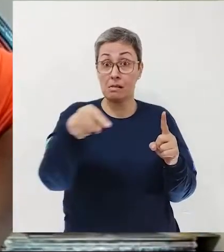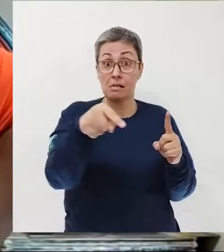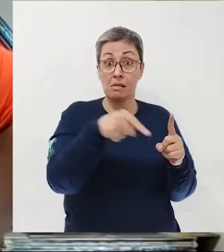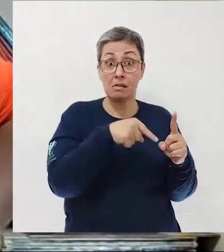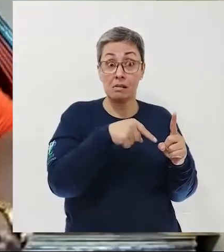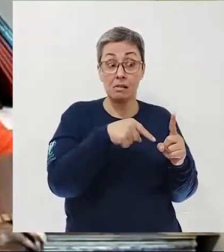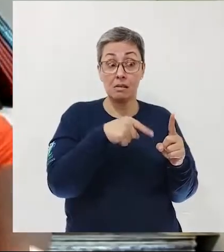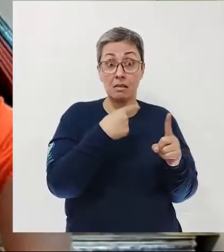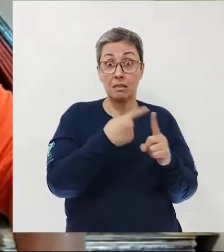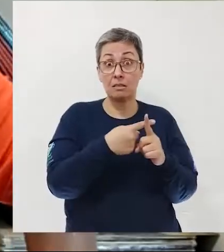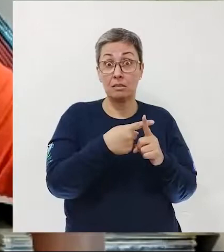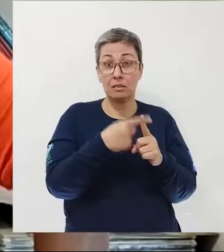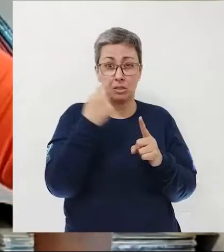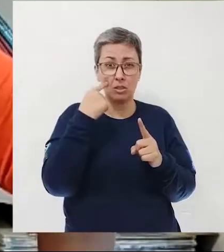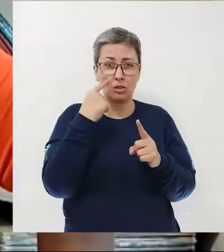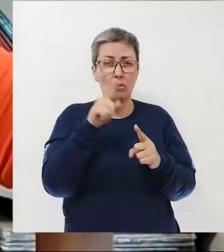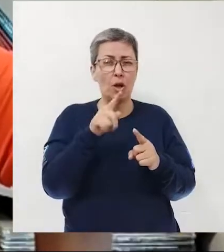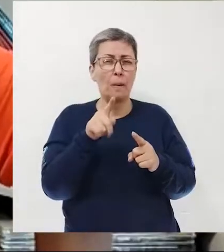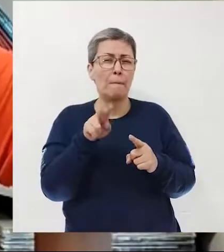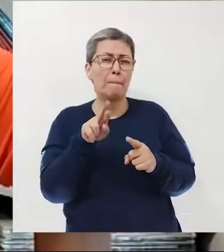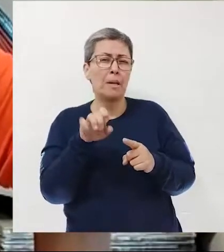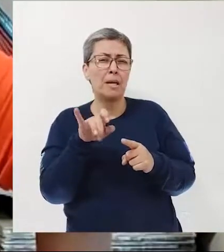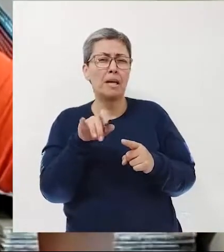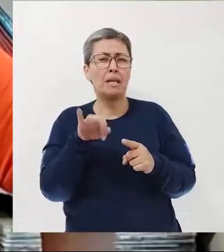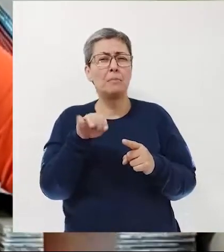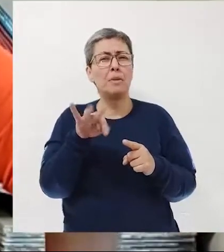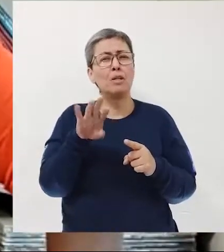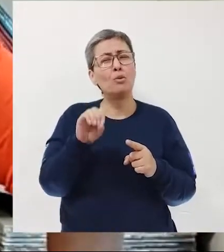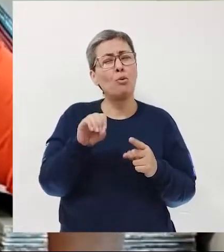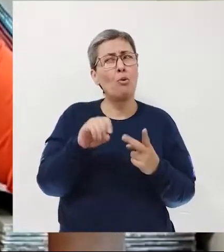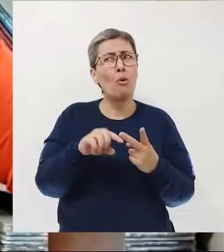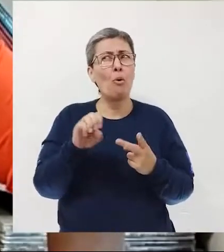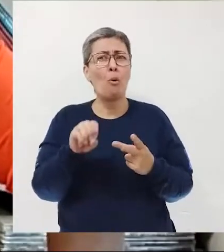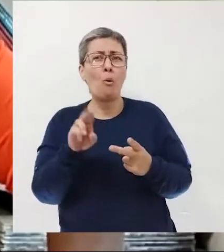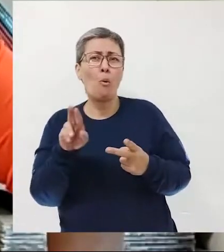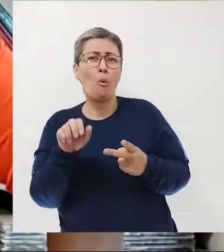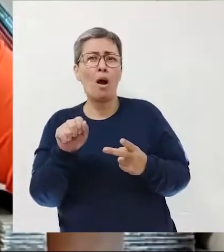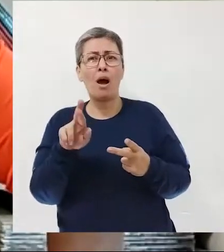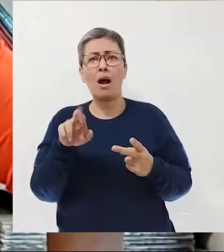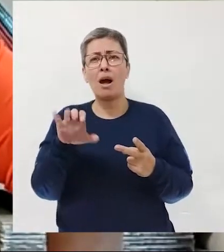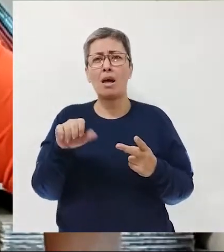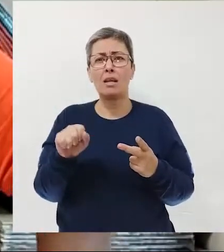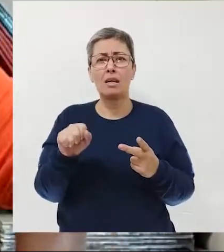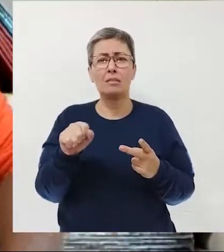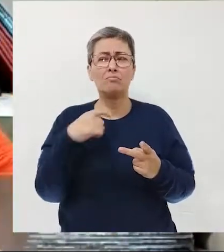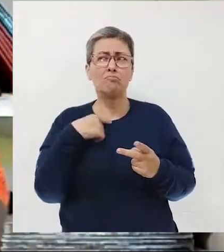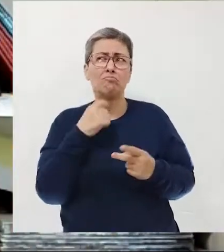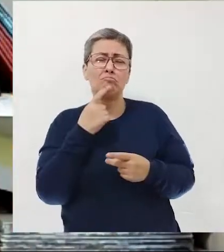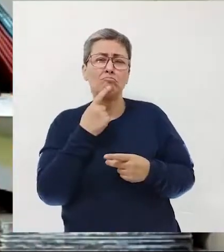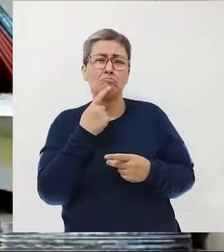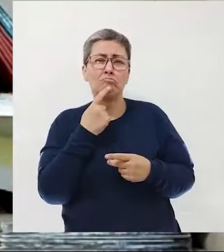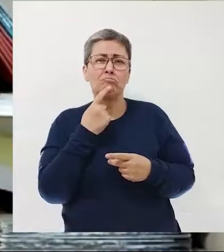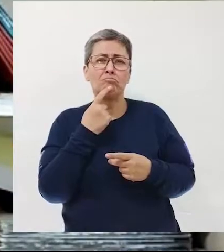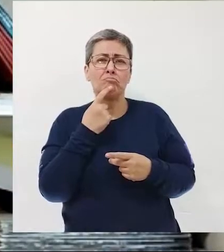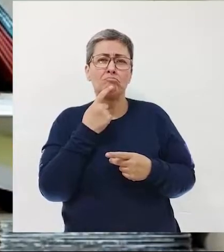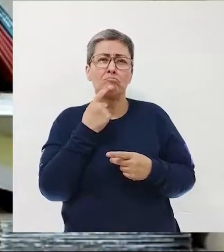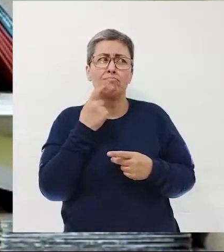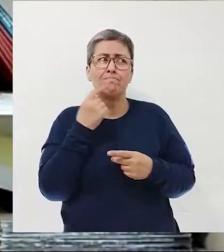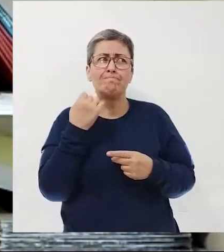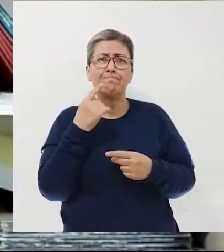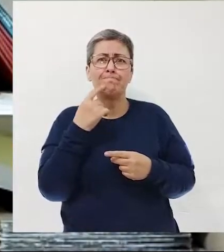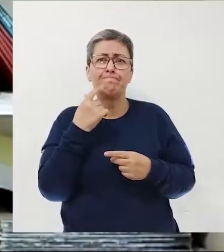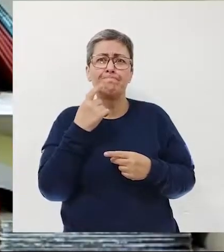sala, eu vou usar perímetro ou área para falar a quantidade de piso?